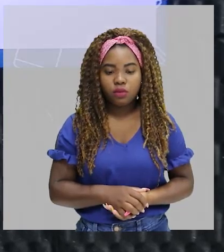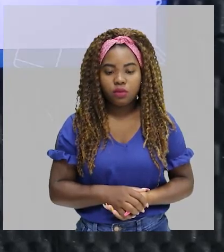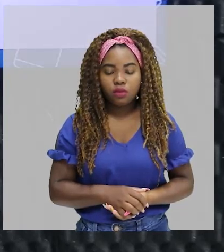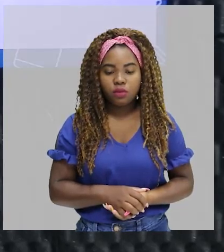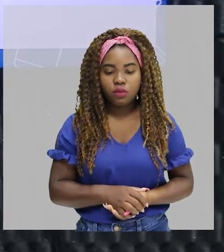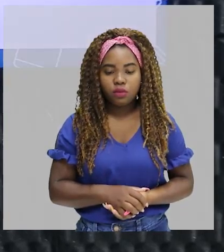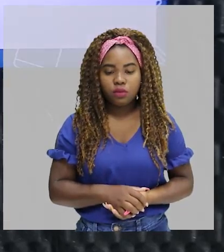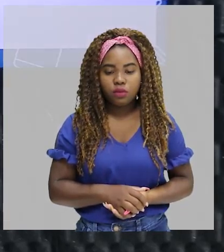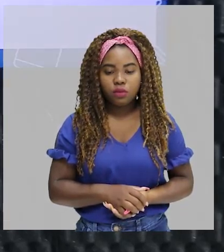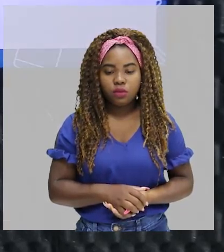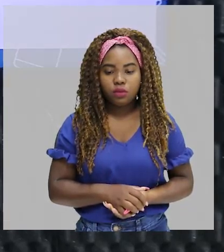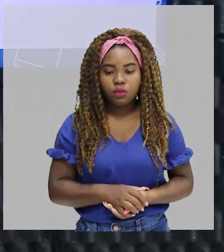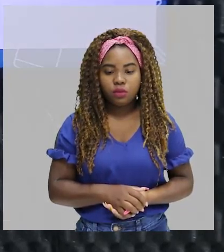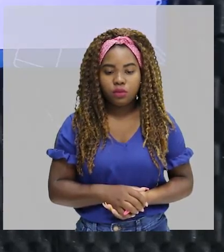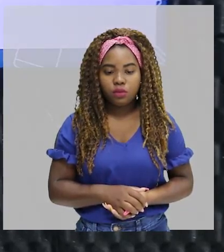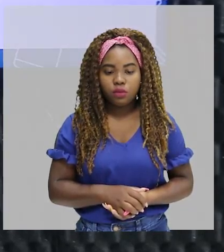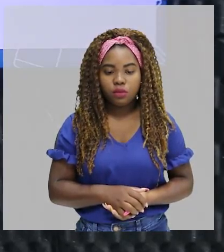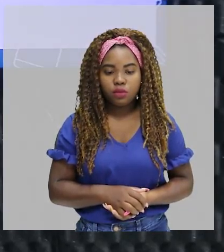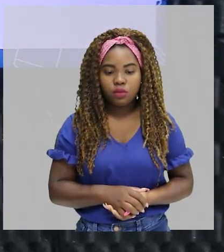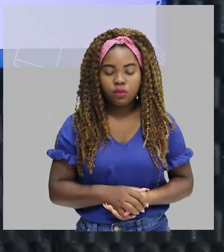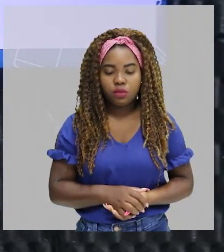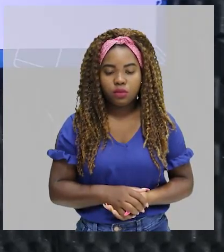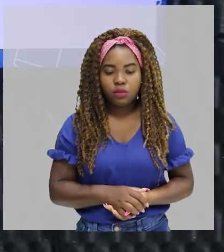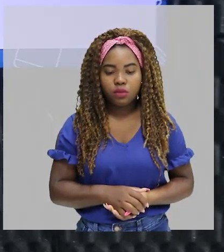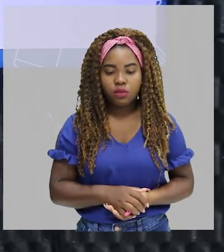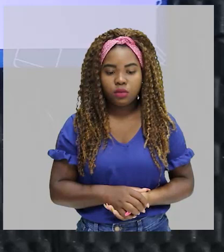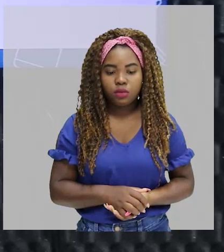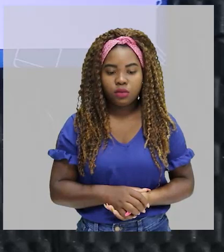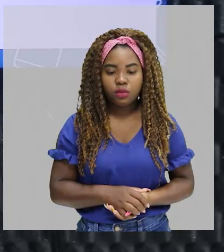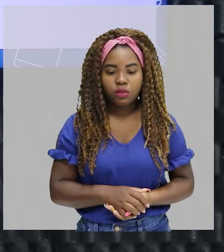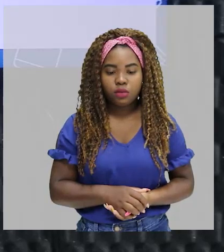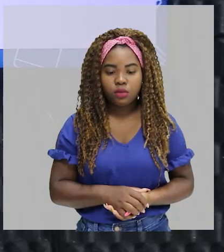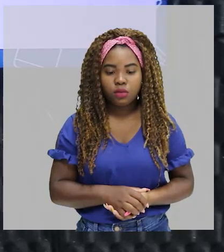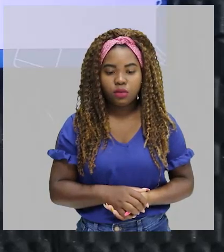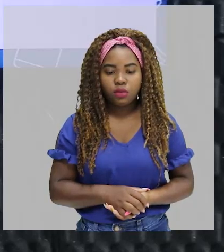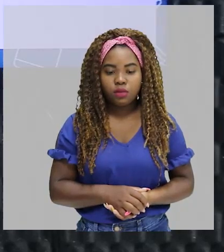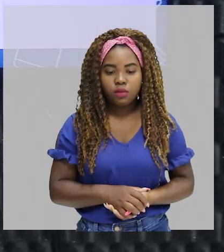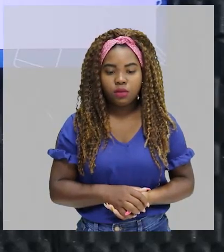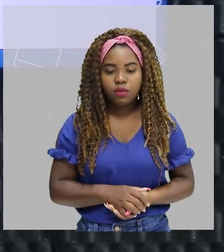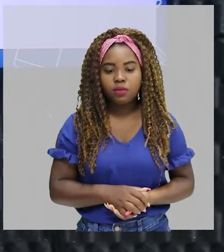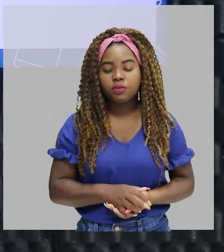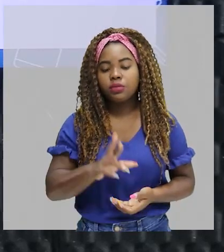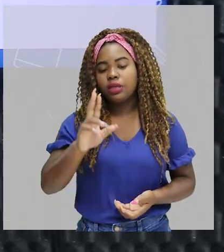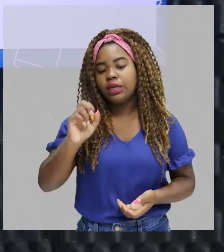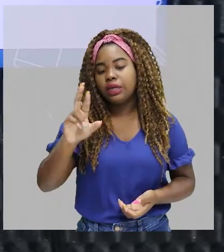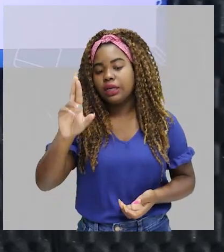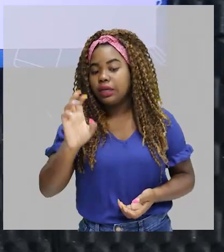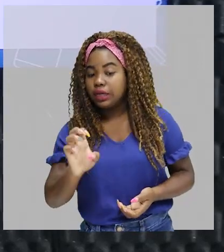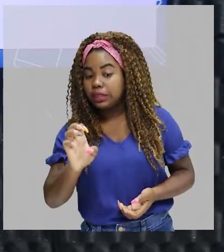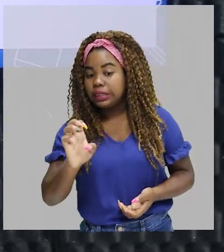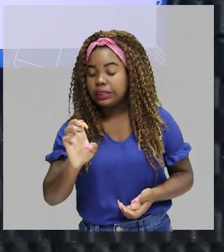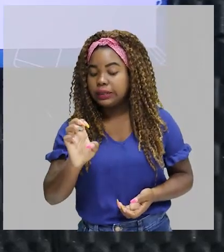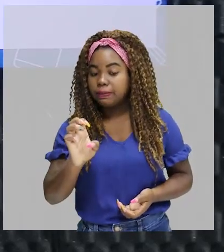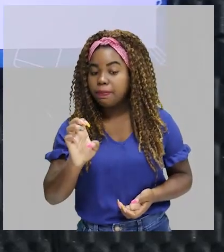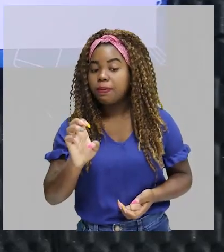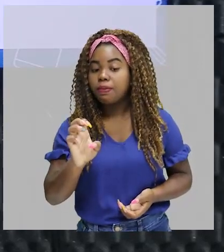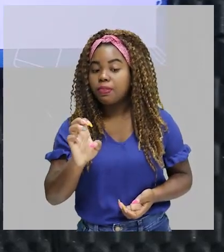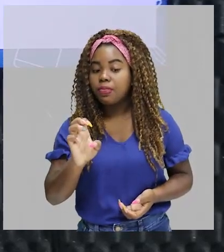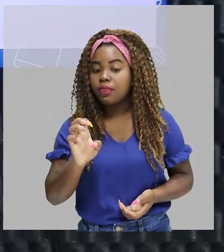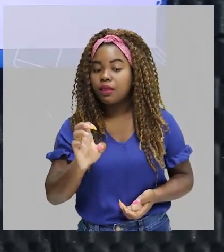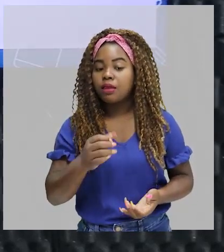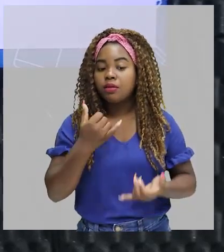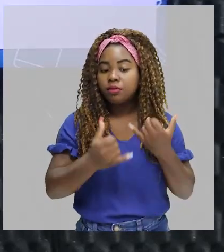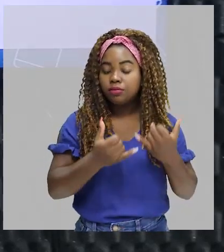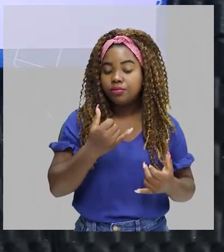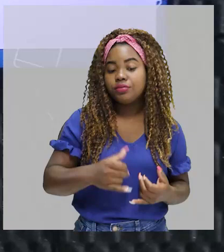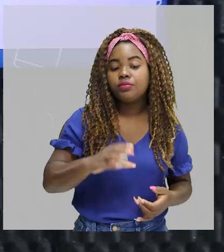de honestidade, ele contou para ela o que ele tinha feito. Nesse caso, é uma palavra cognata. Parece com